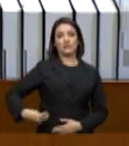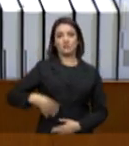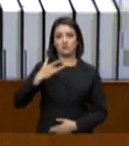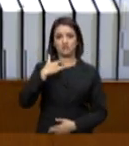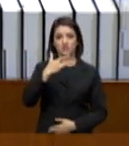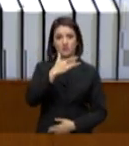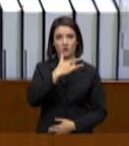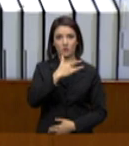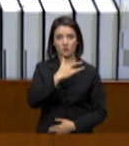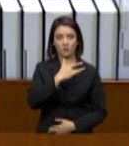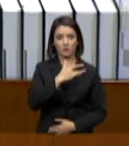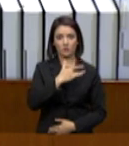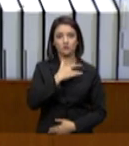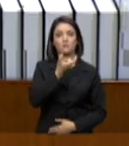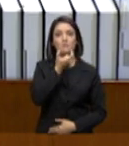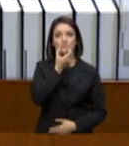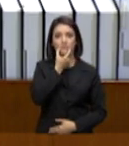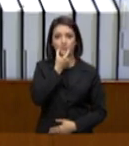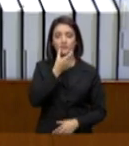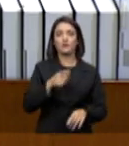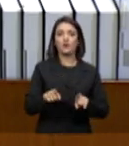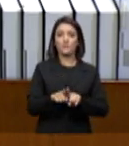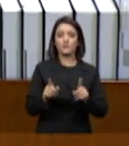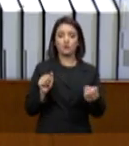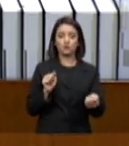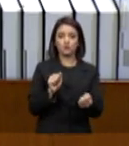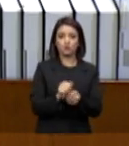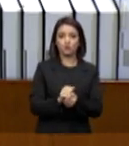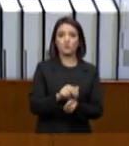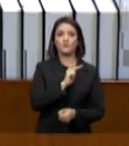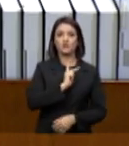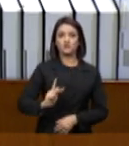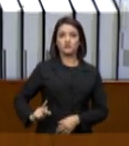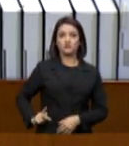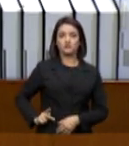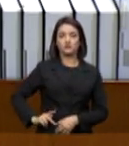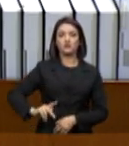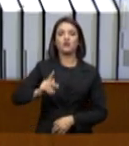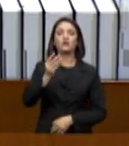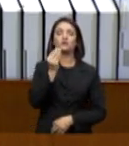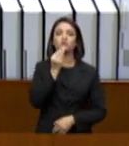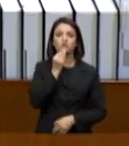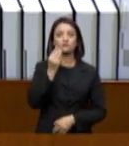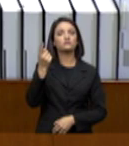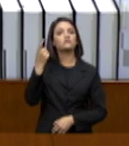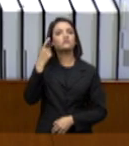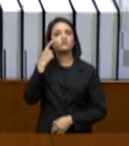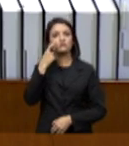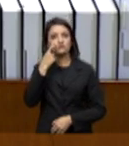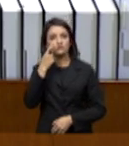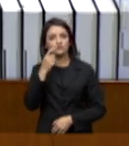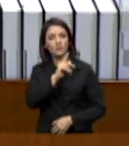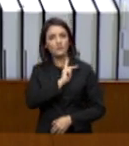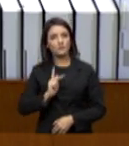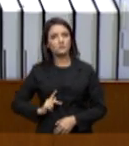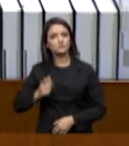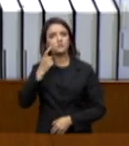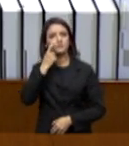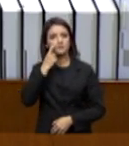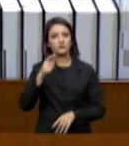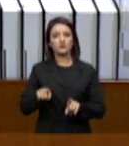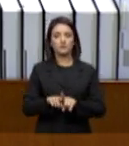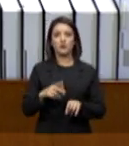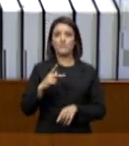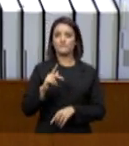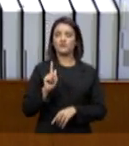câmara deputados rodrigo maia com o presidente do senado da república o davi alcolumbre com o